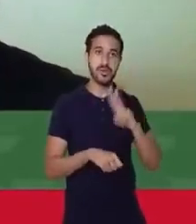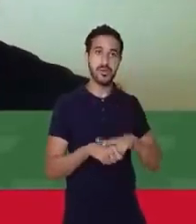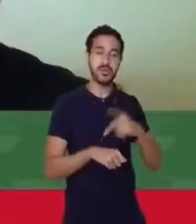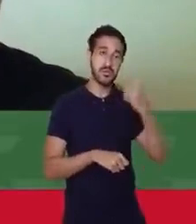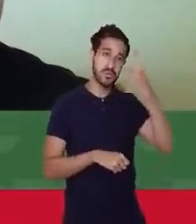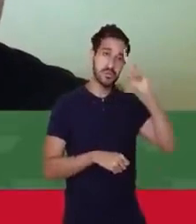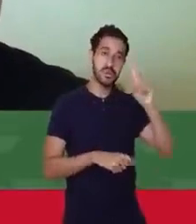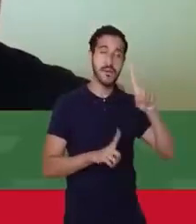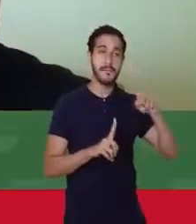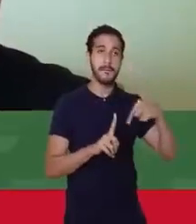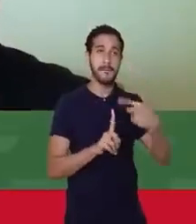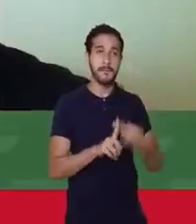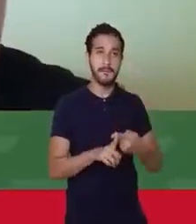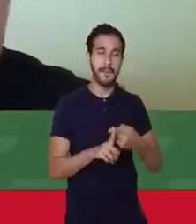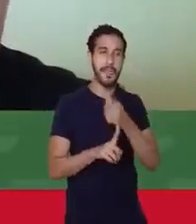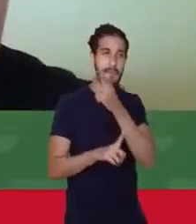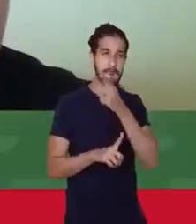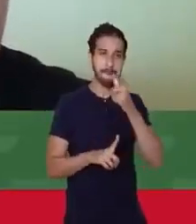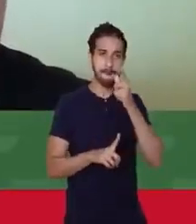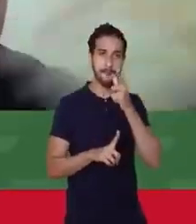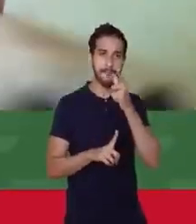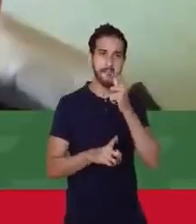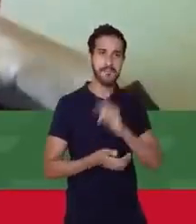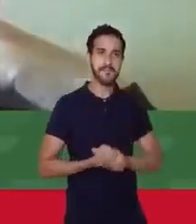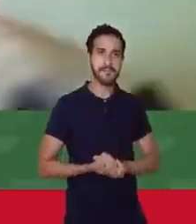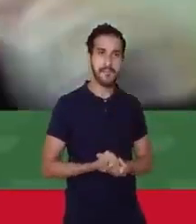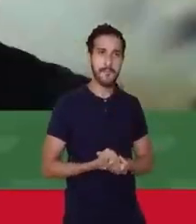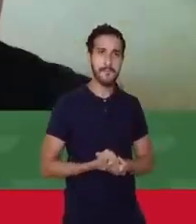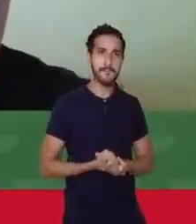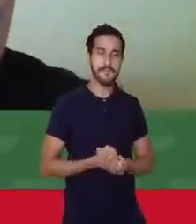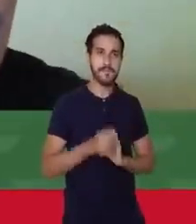por dia e mais um lanchinho.